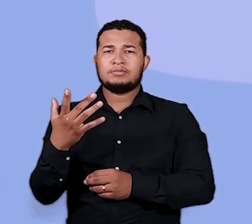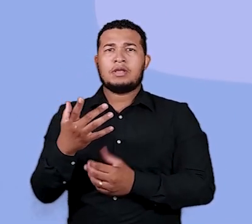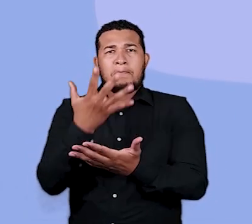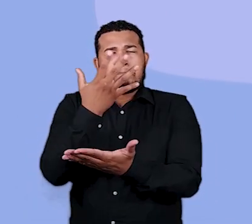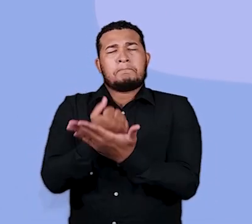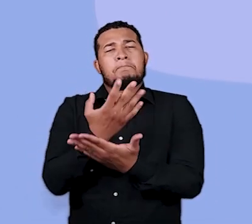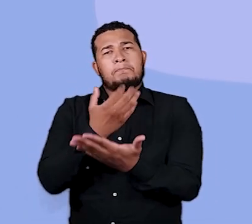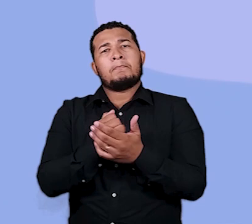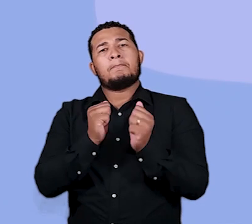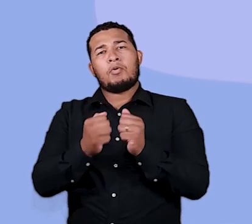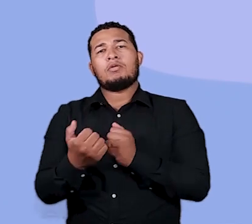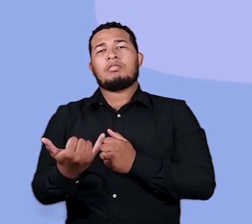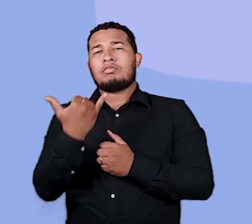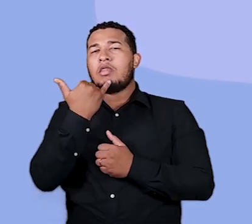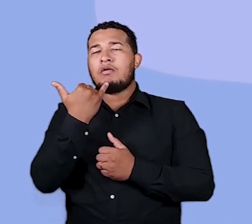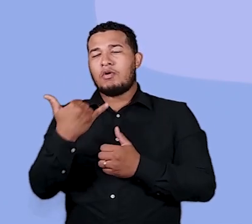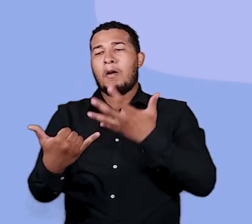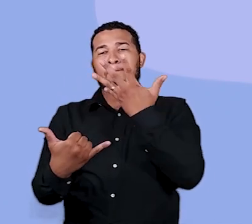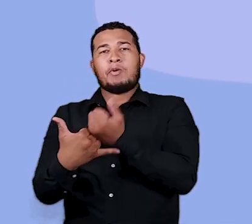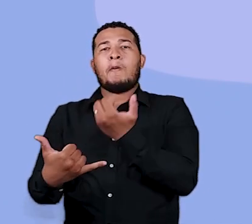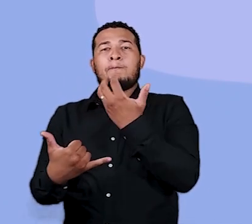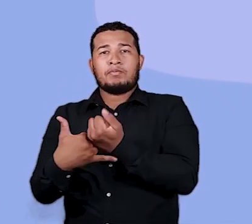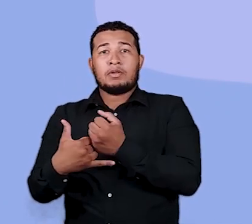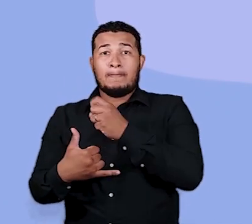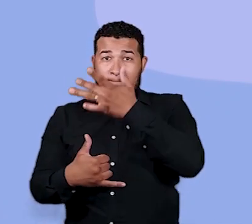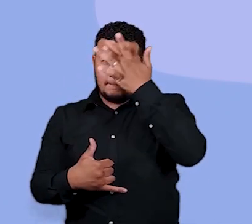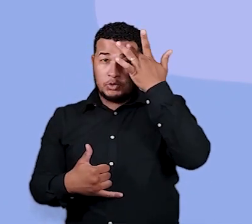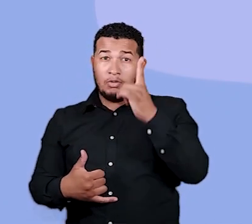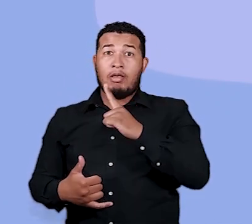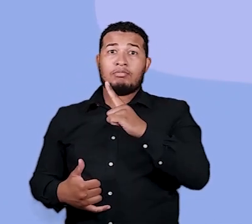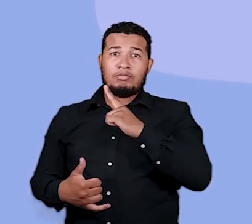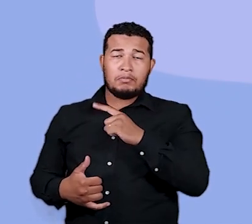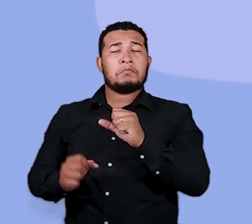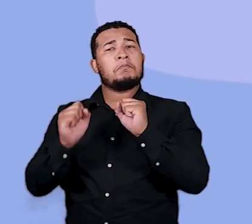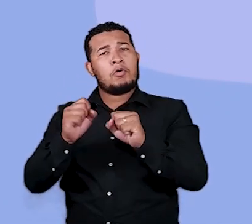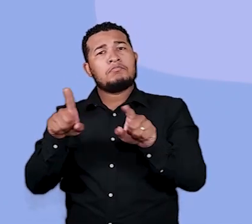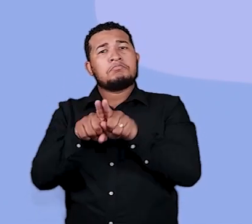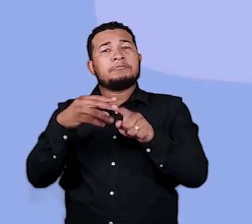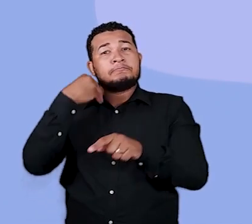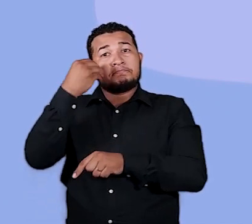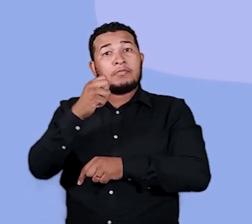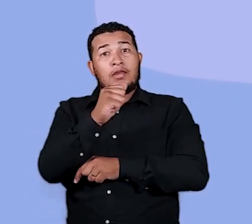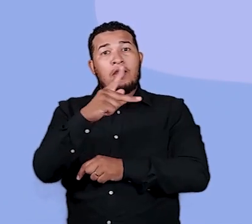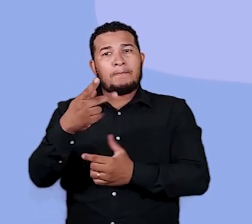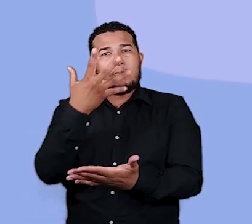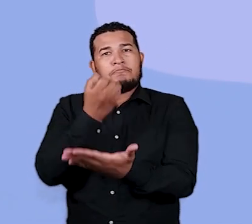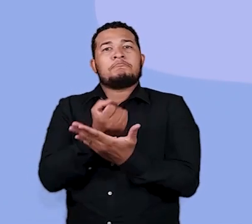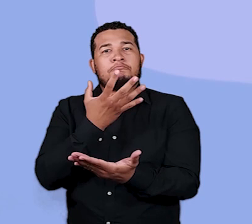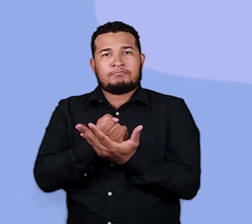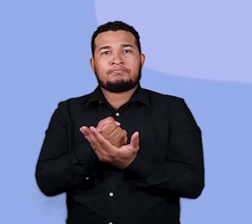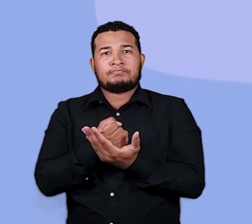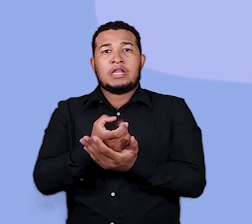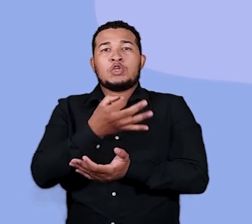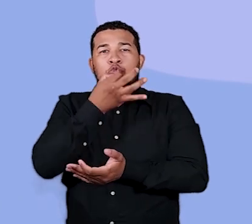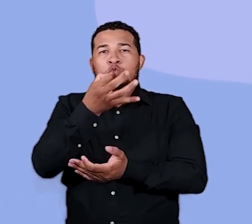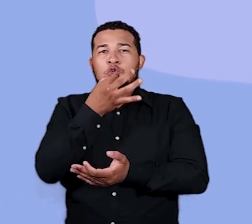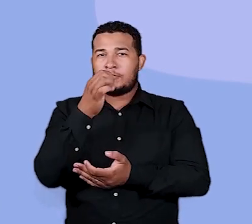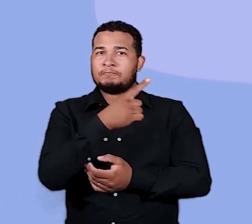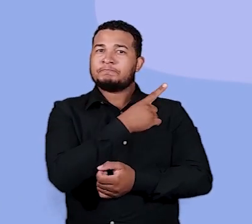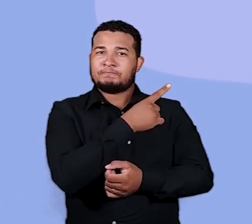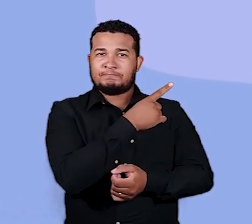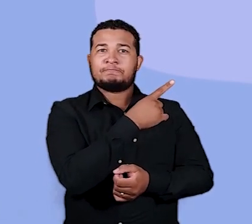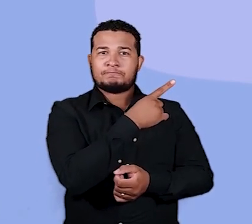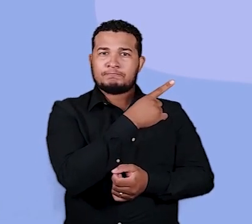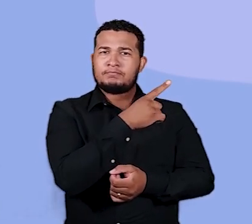outros que você pode baixar no seu celular, aquele que tem essa oportunidade, de também estar vivenciando pelo aplicativo, e aí eu dei